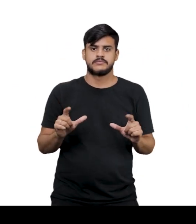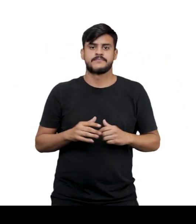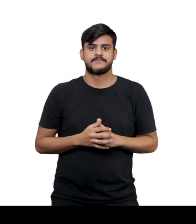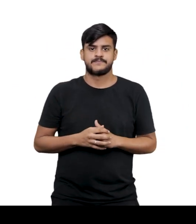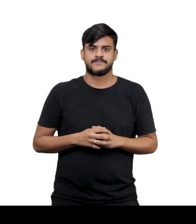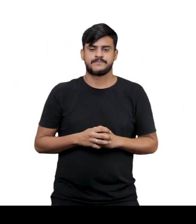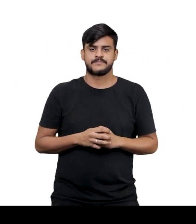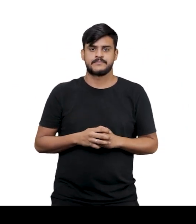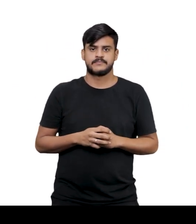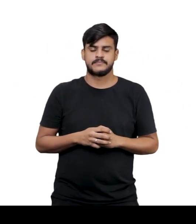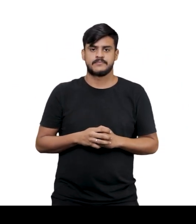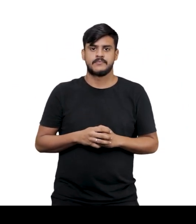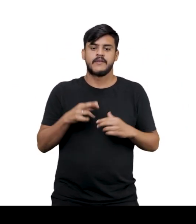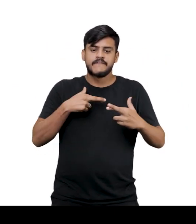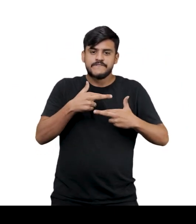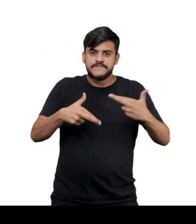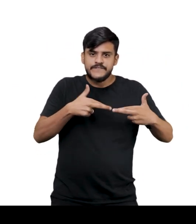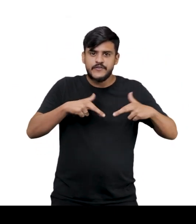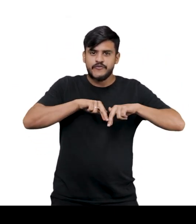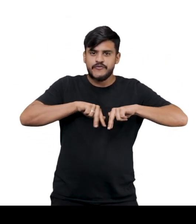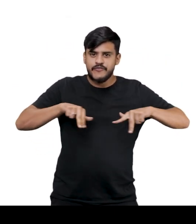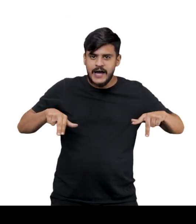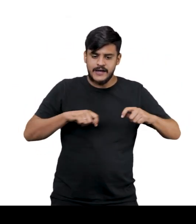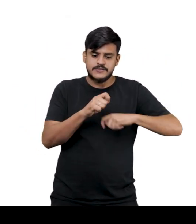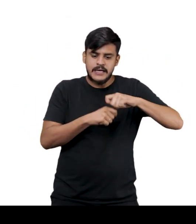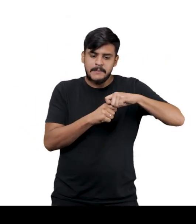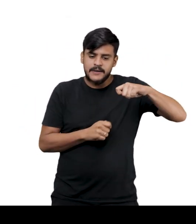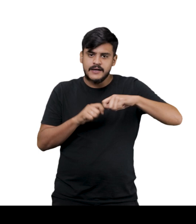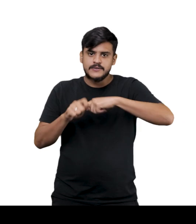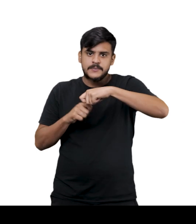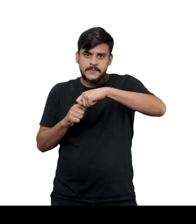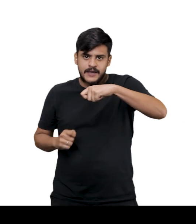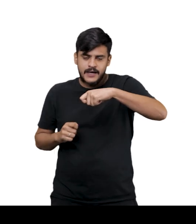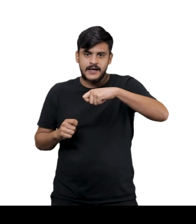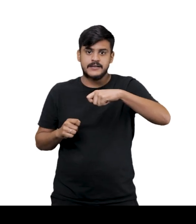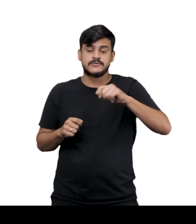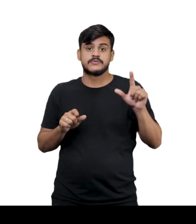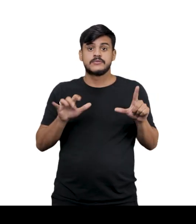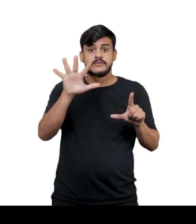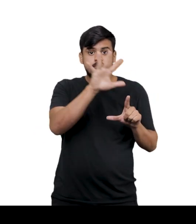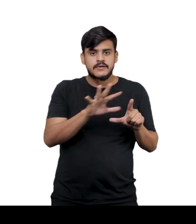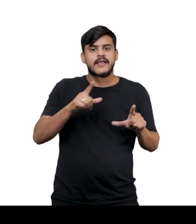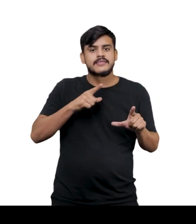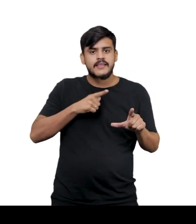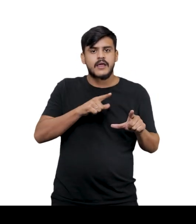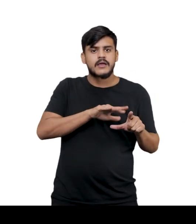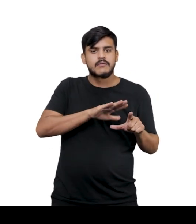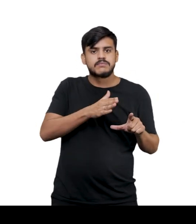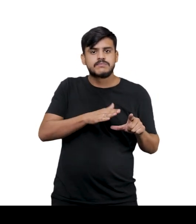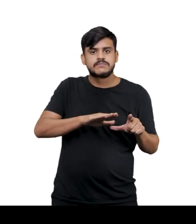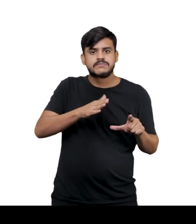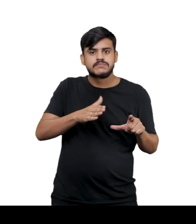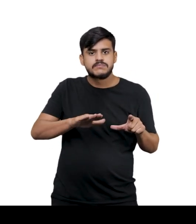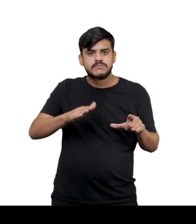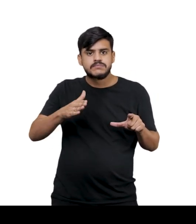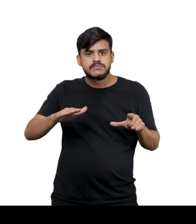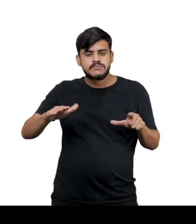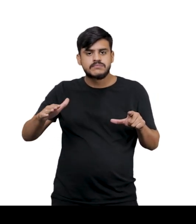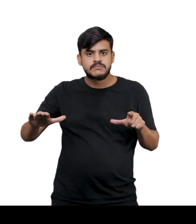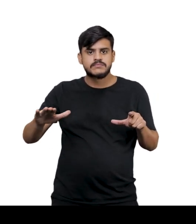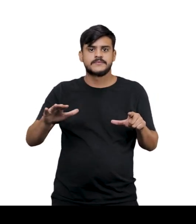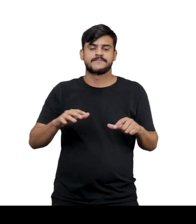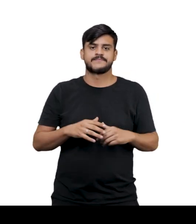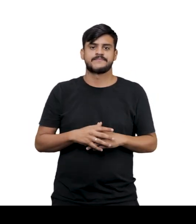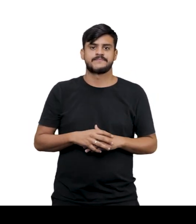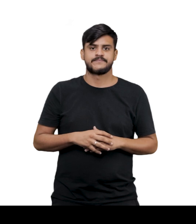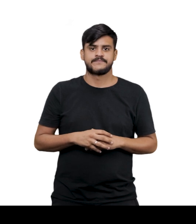quadrado. Graças a esse conjunto de fios tensos e nós coloridos, a obra adquire relevo,